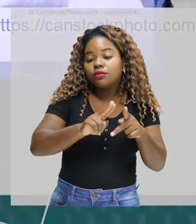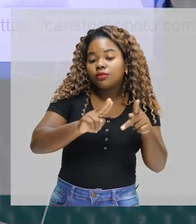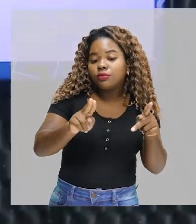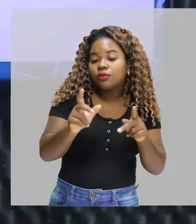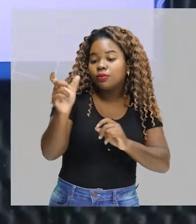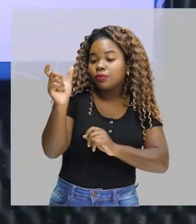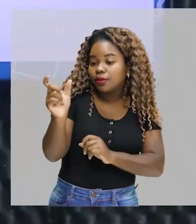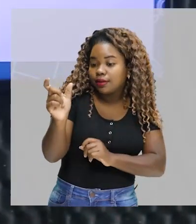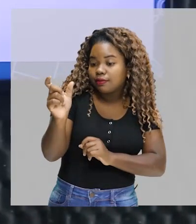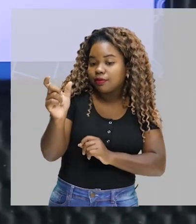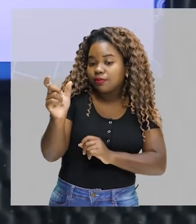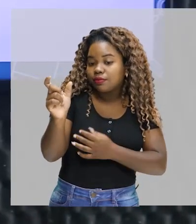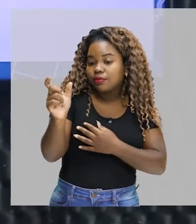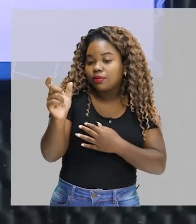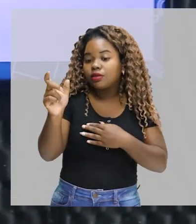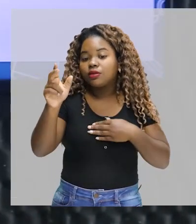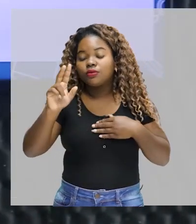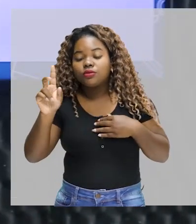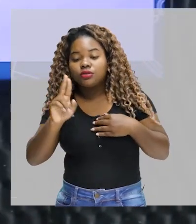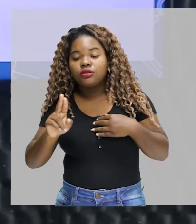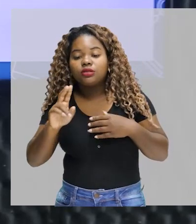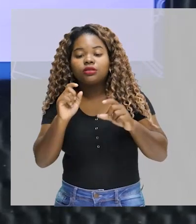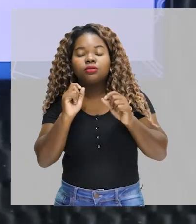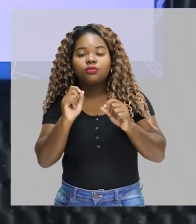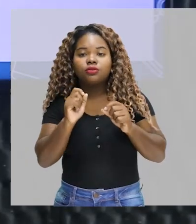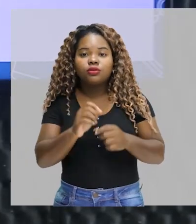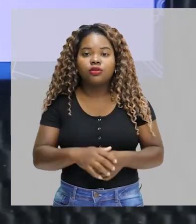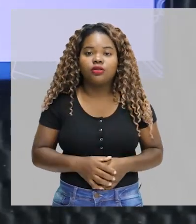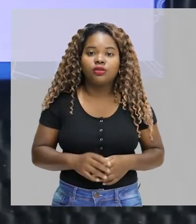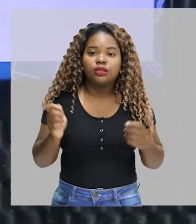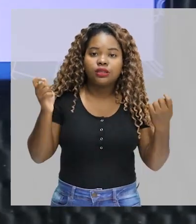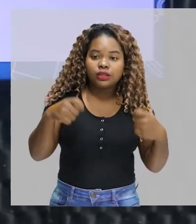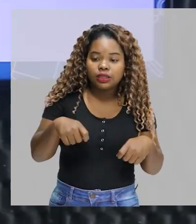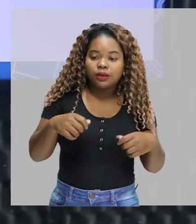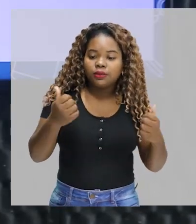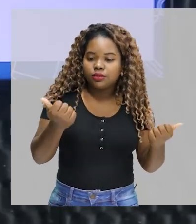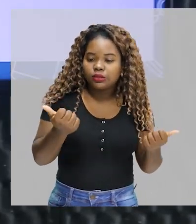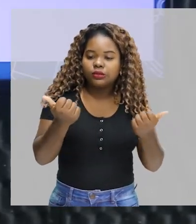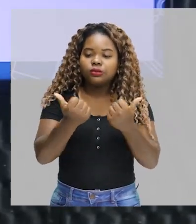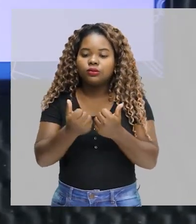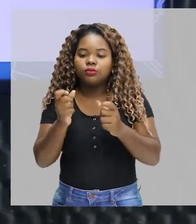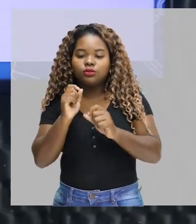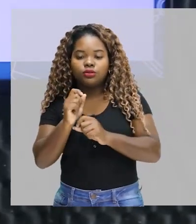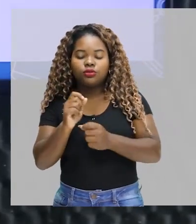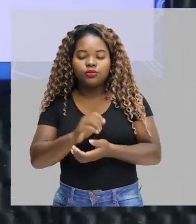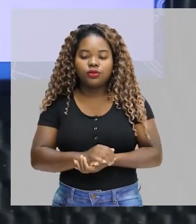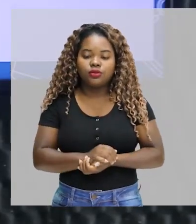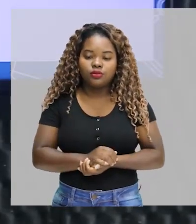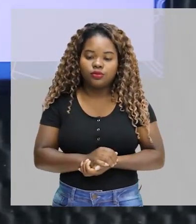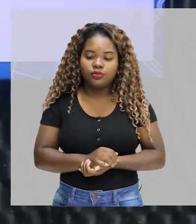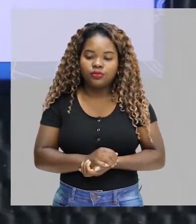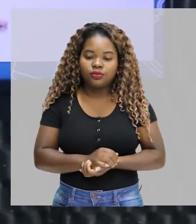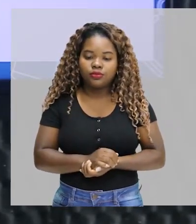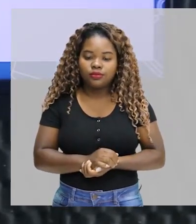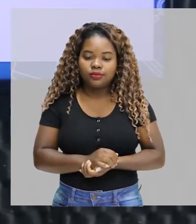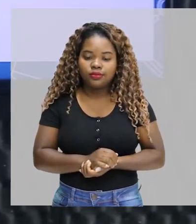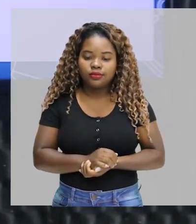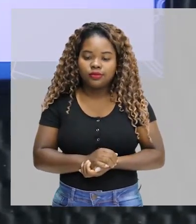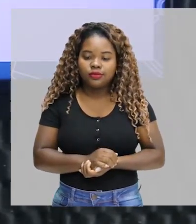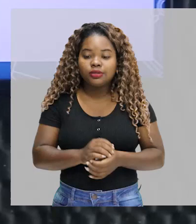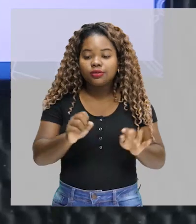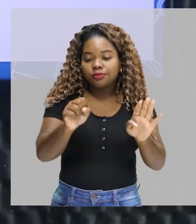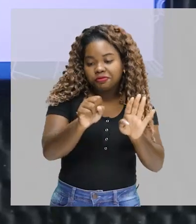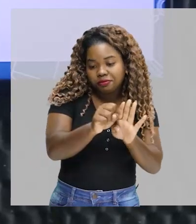uma palavra que nós utilizamos que pode substituir, replace, é pegar o lugar de